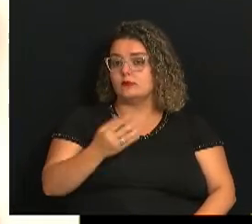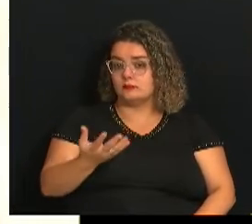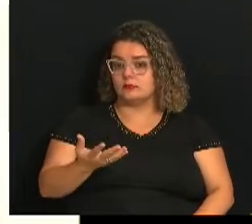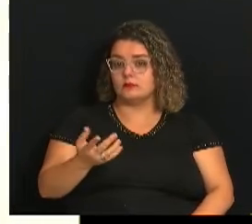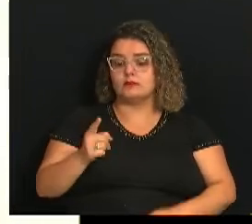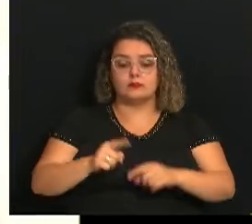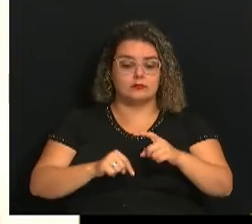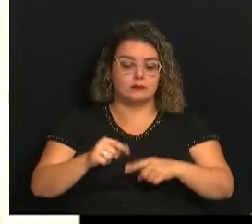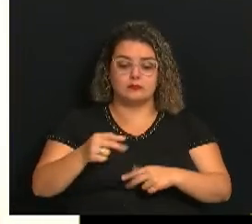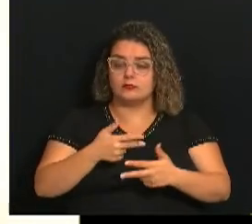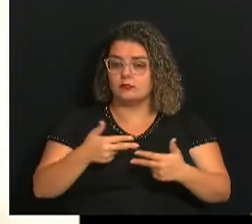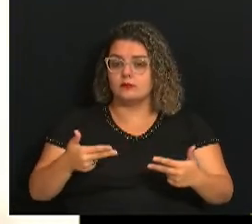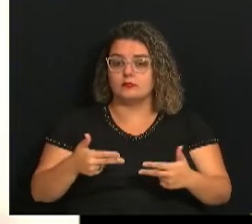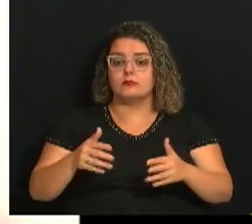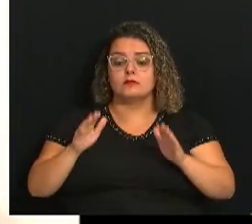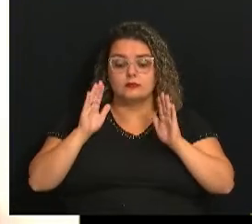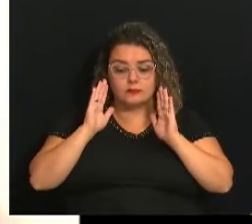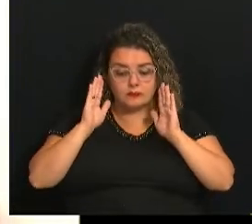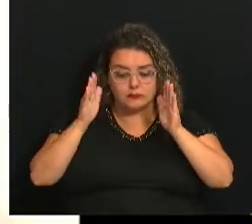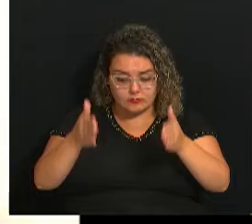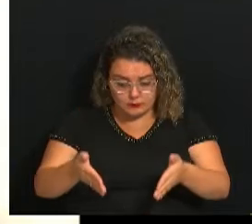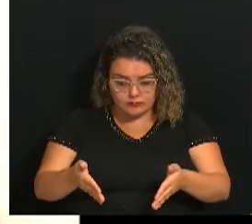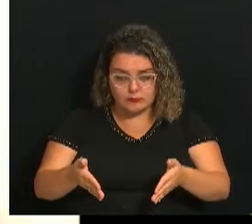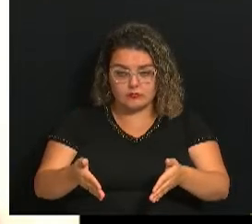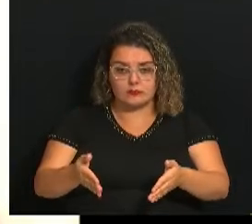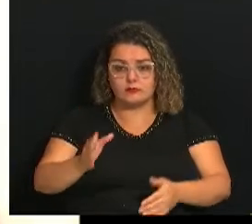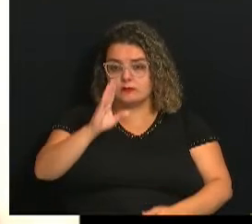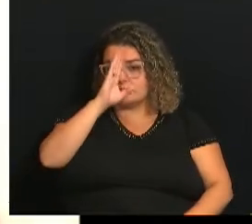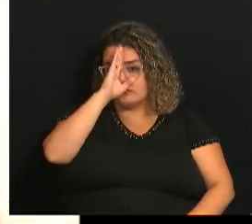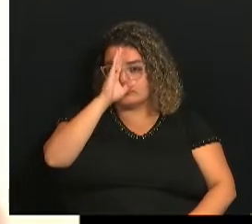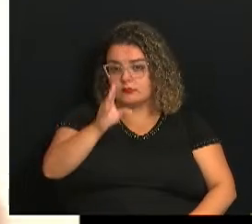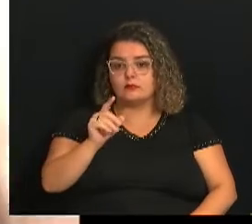material, mas principalmente